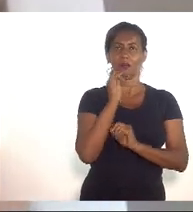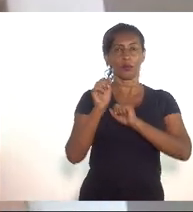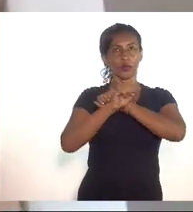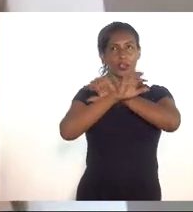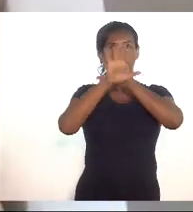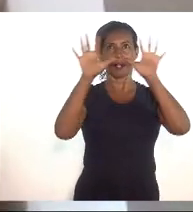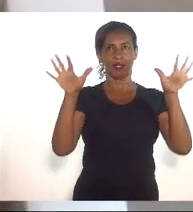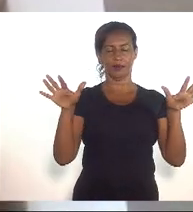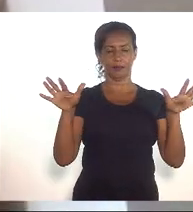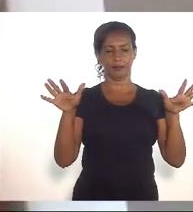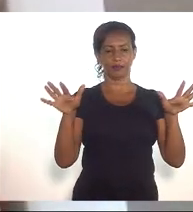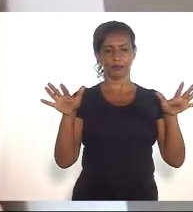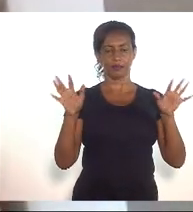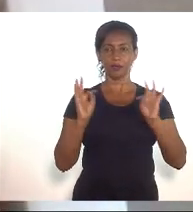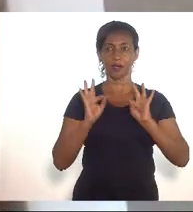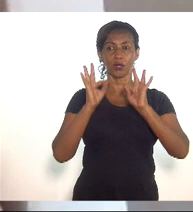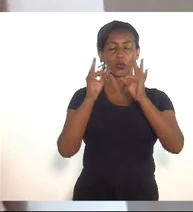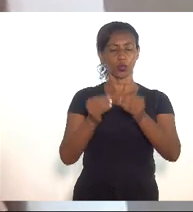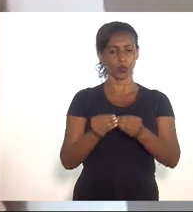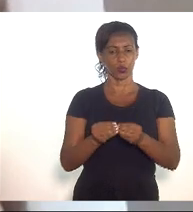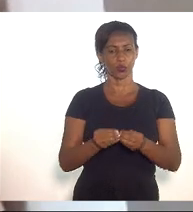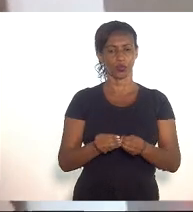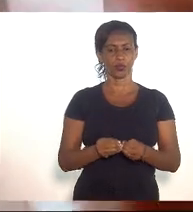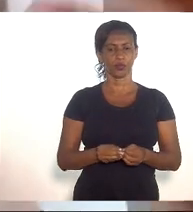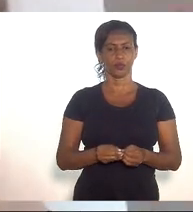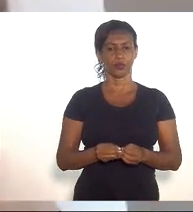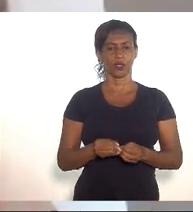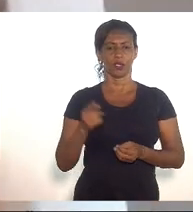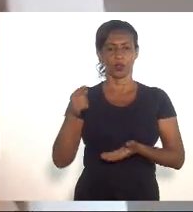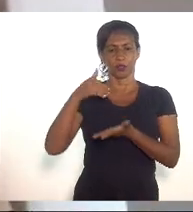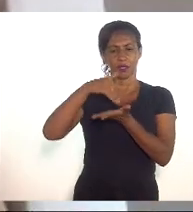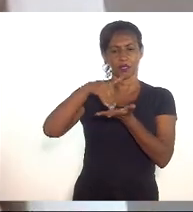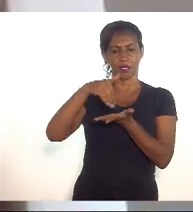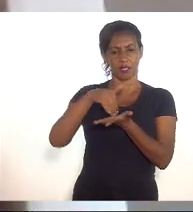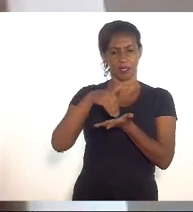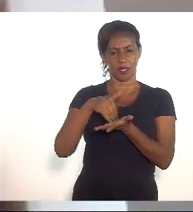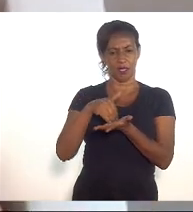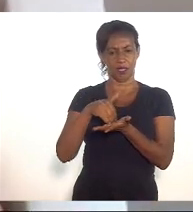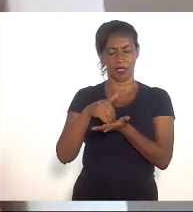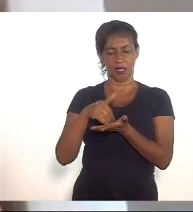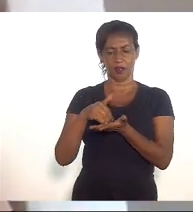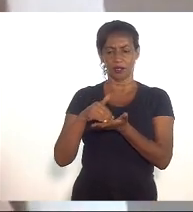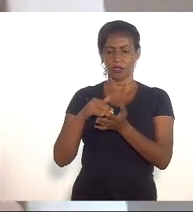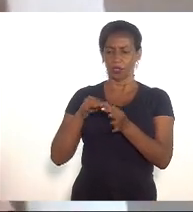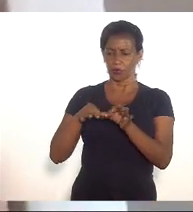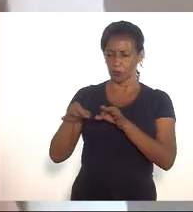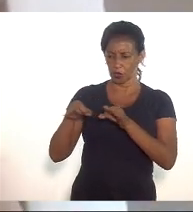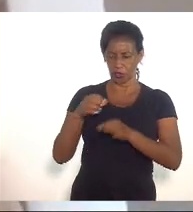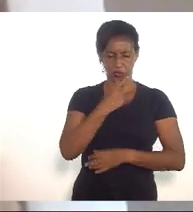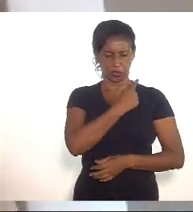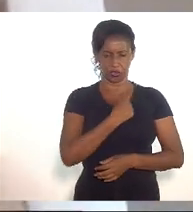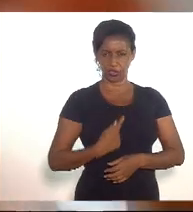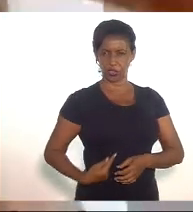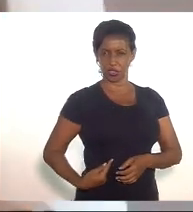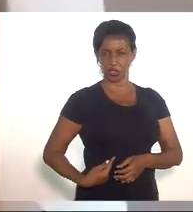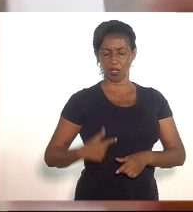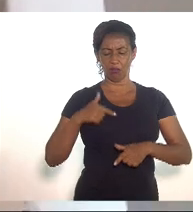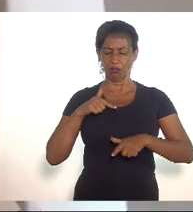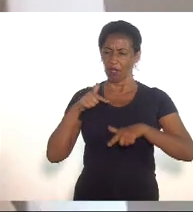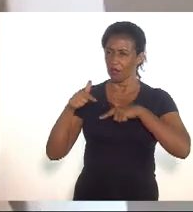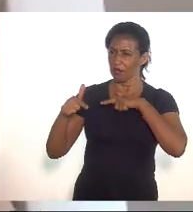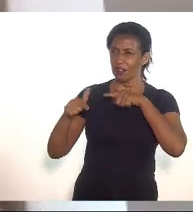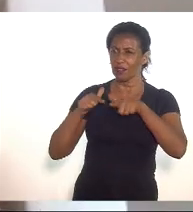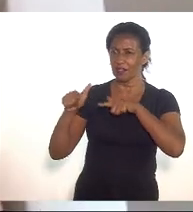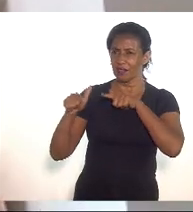claro para todos que uma Secretaria de Planejamento e Gestão, ela é uma